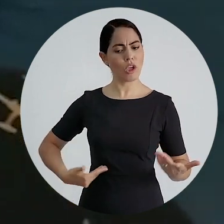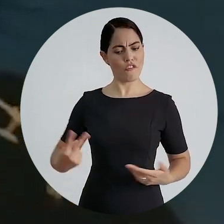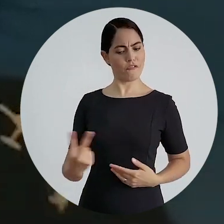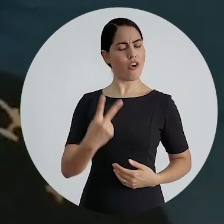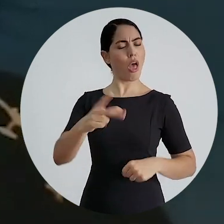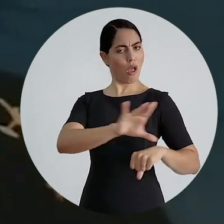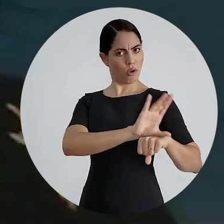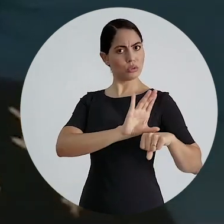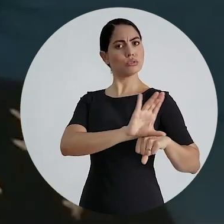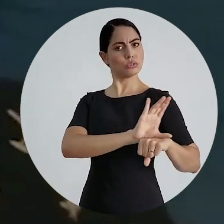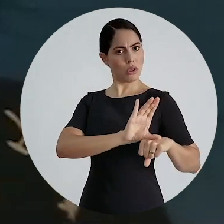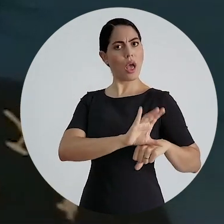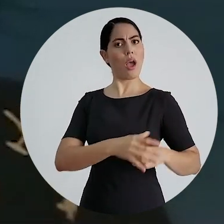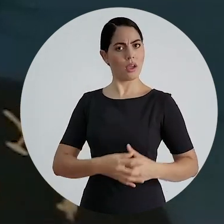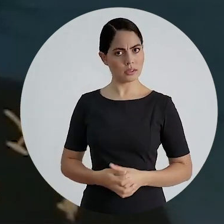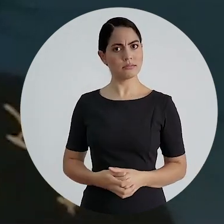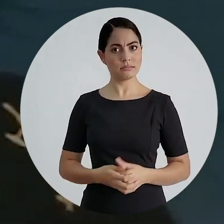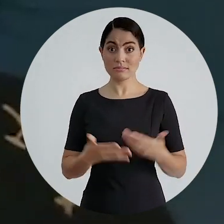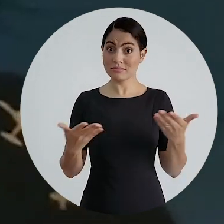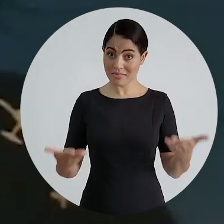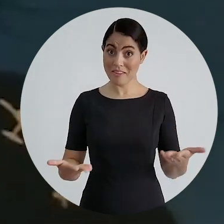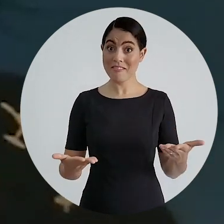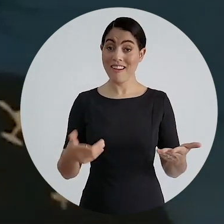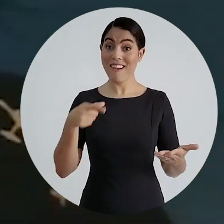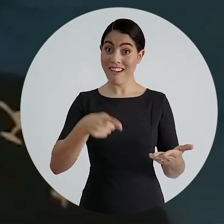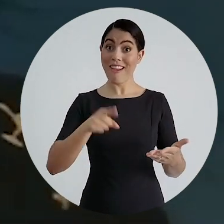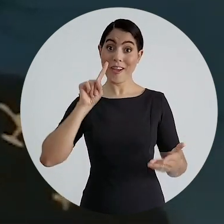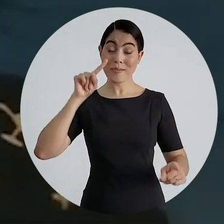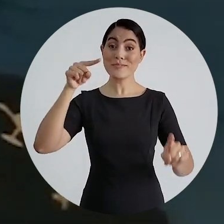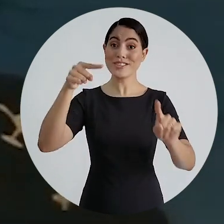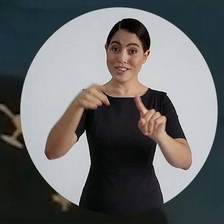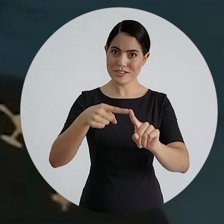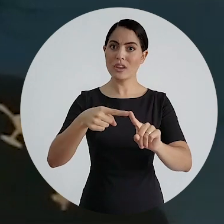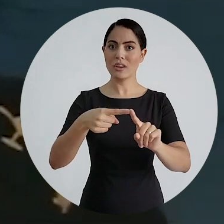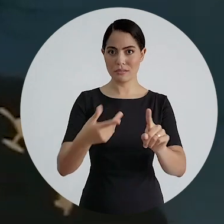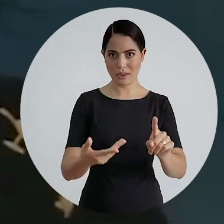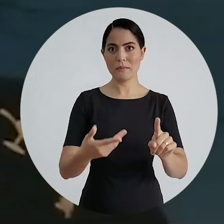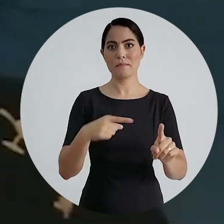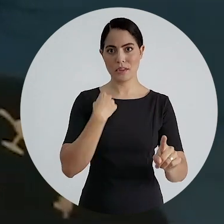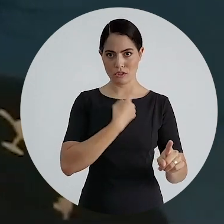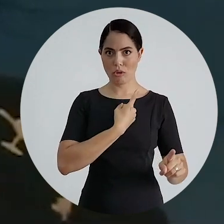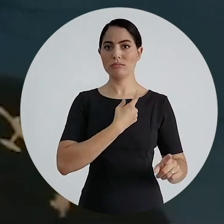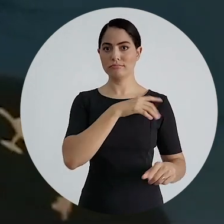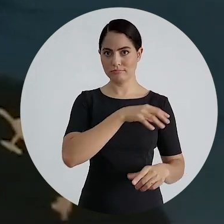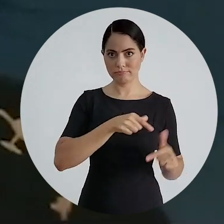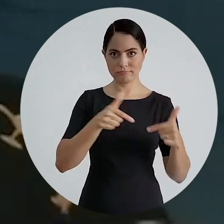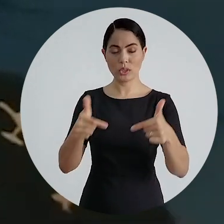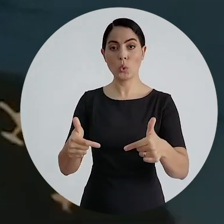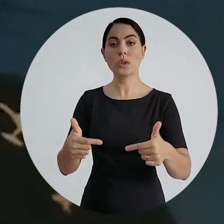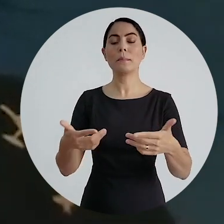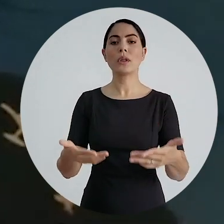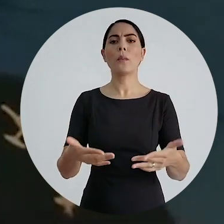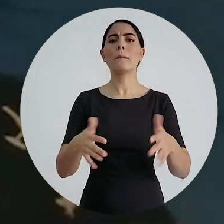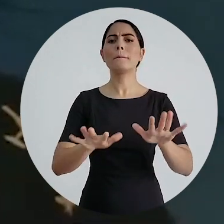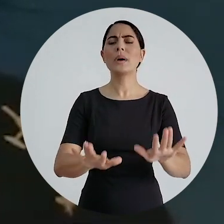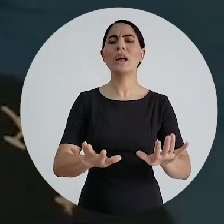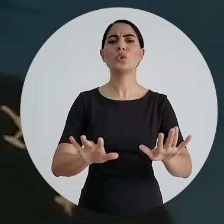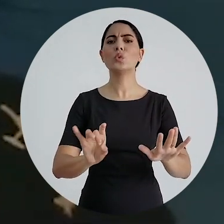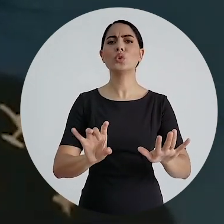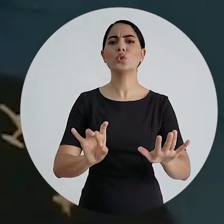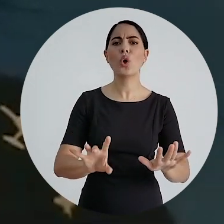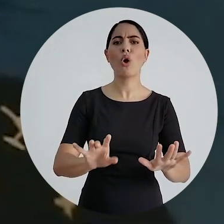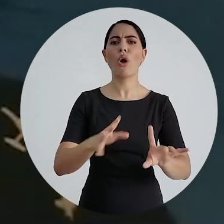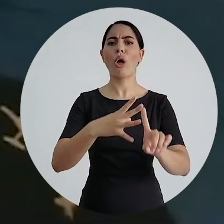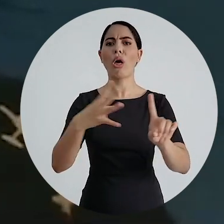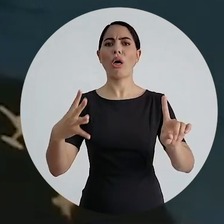sociedade dentro dos valores constitucionais. Então, esse é um dos objetivos da RENOSP, né? Então, por isso que, para além da questão